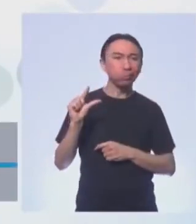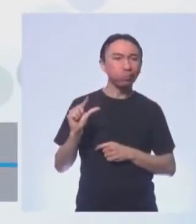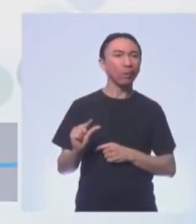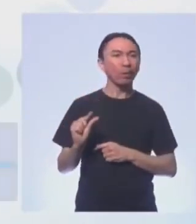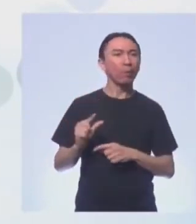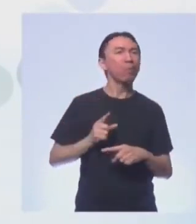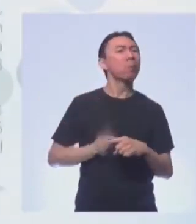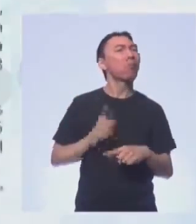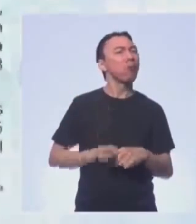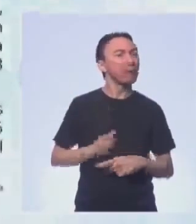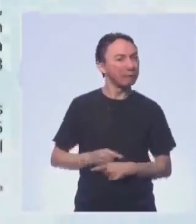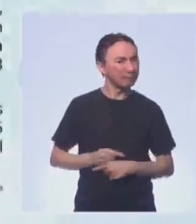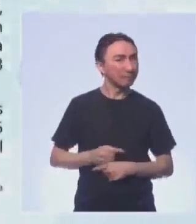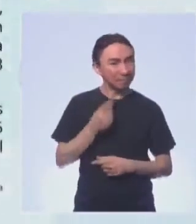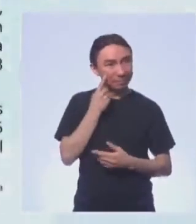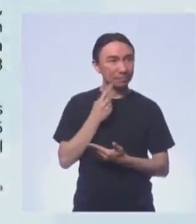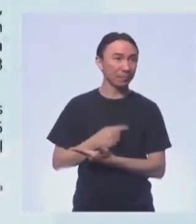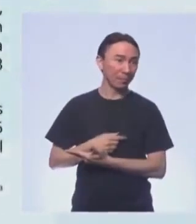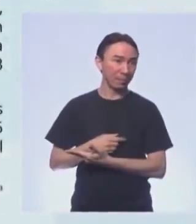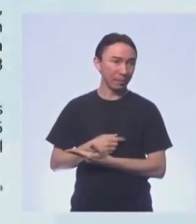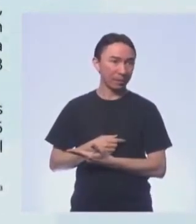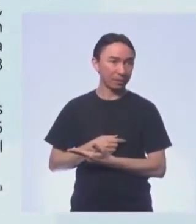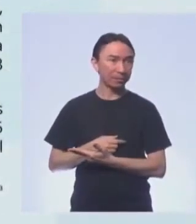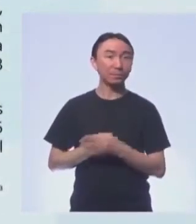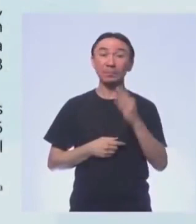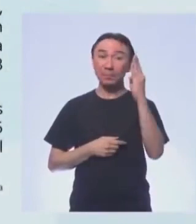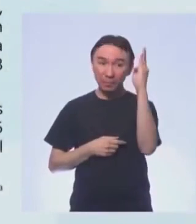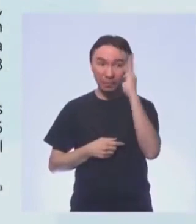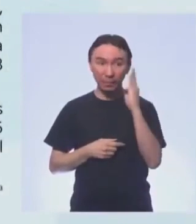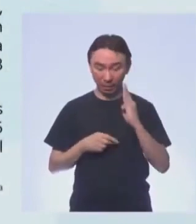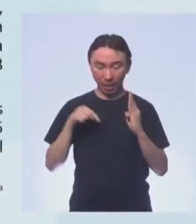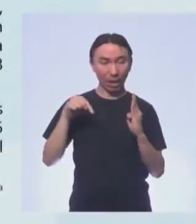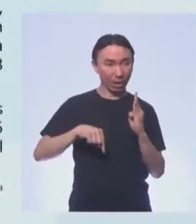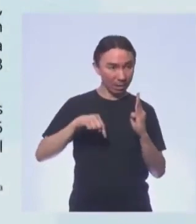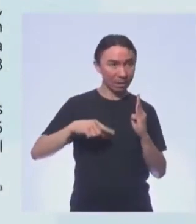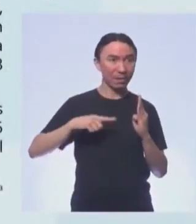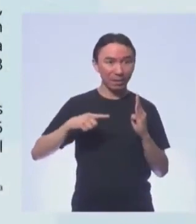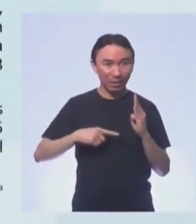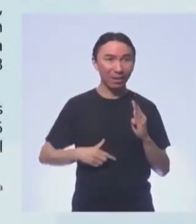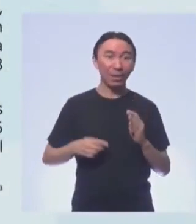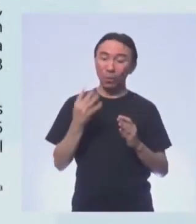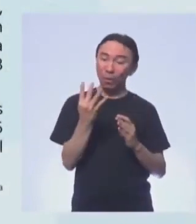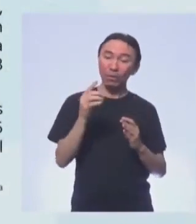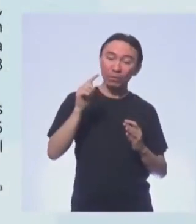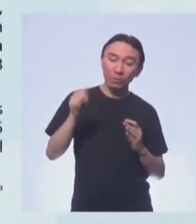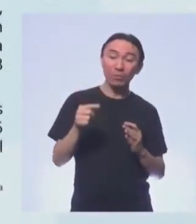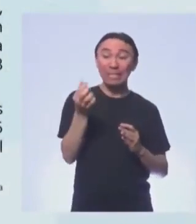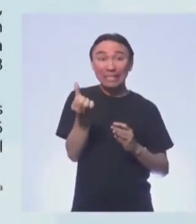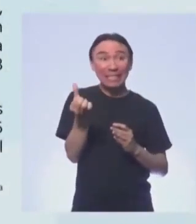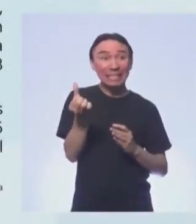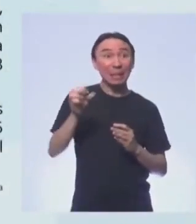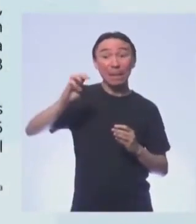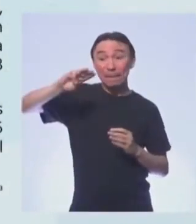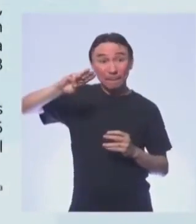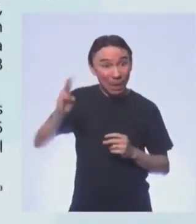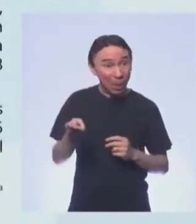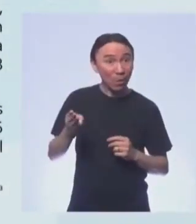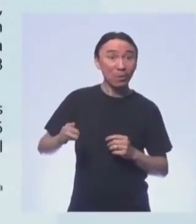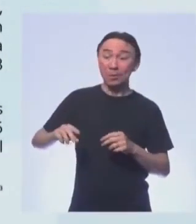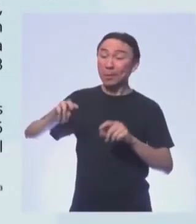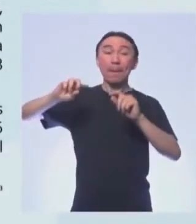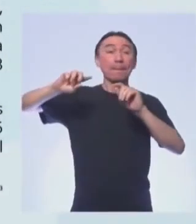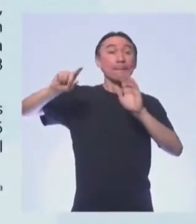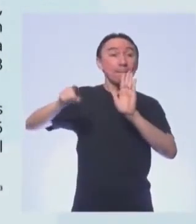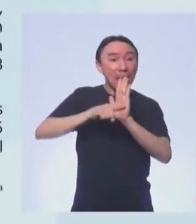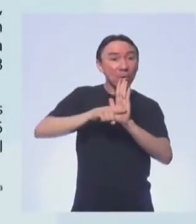texto na tela. Brasil perde 4,6 milhões de leitores em 4 anos. Dados fazem parte da pesquisa